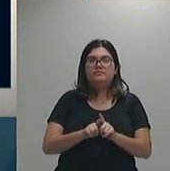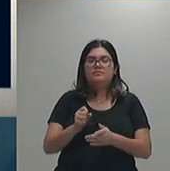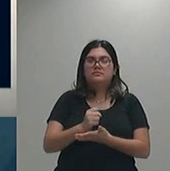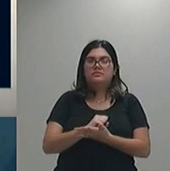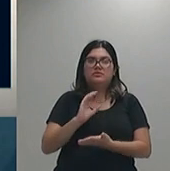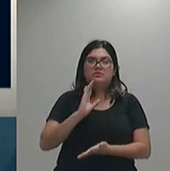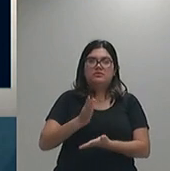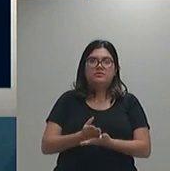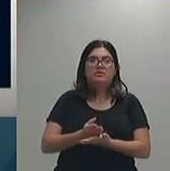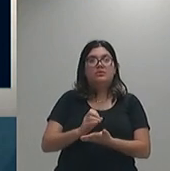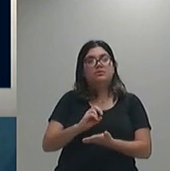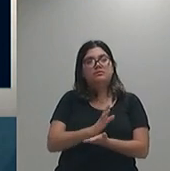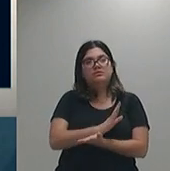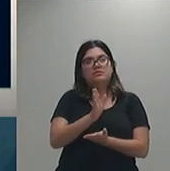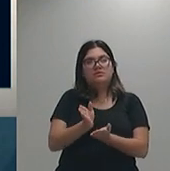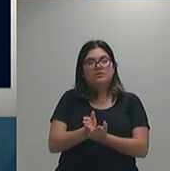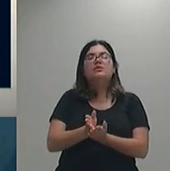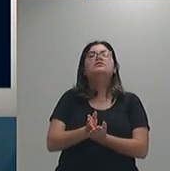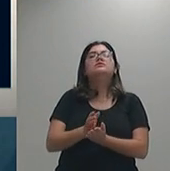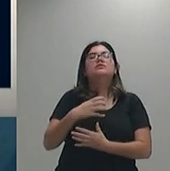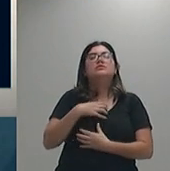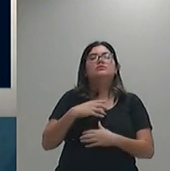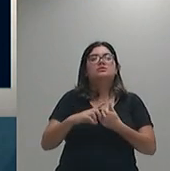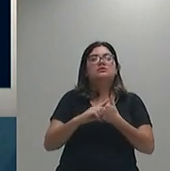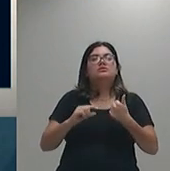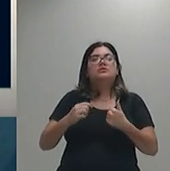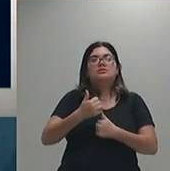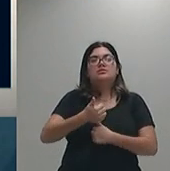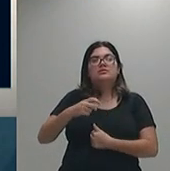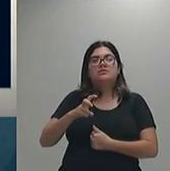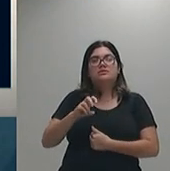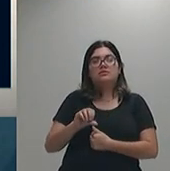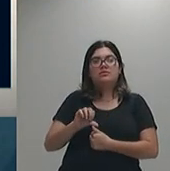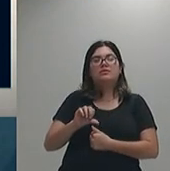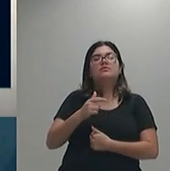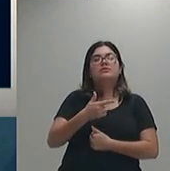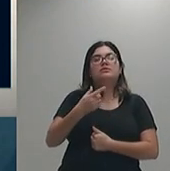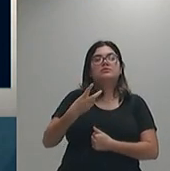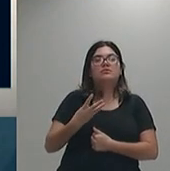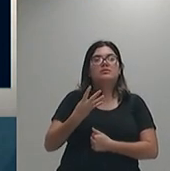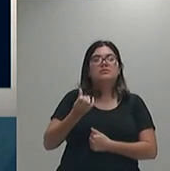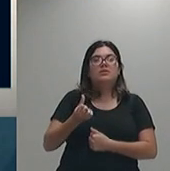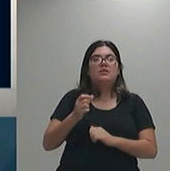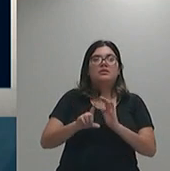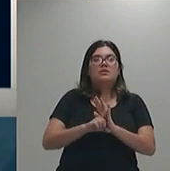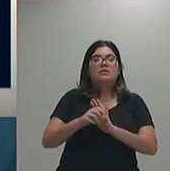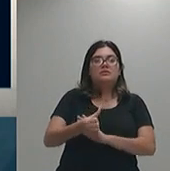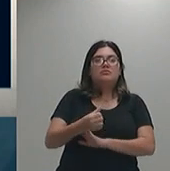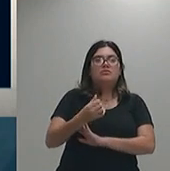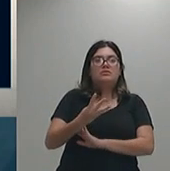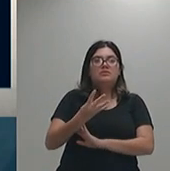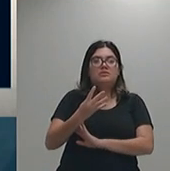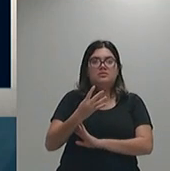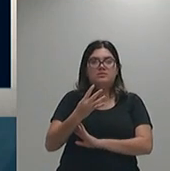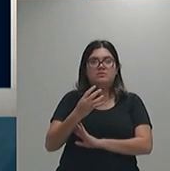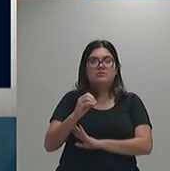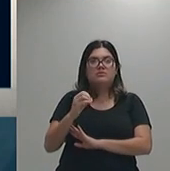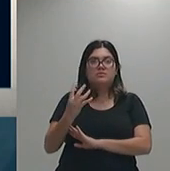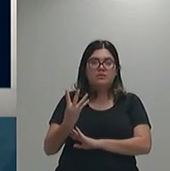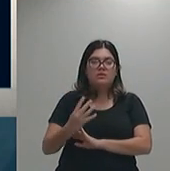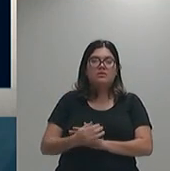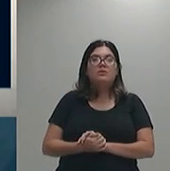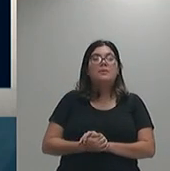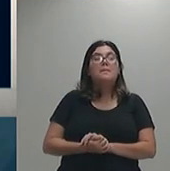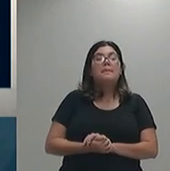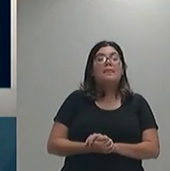indireto da companhia na forma dos artigos 159/2 46 da Lei 6404 bem como o